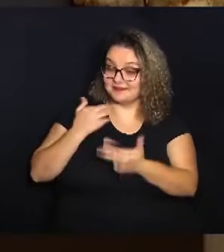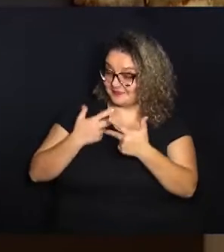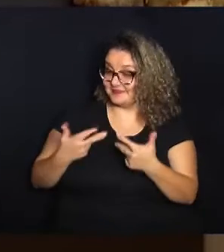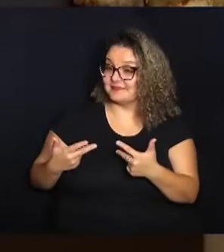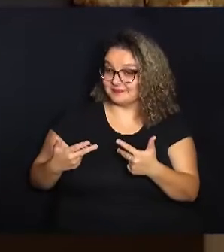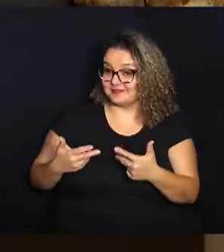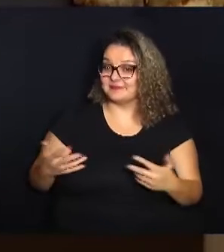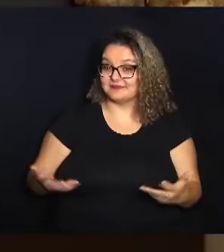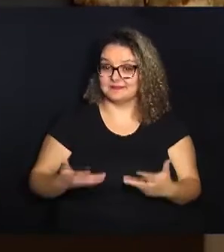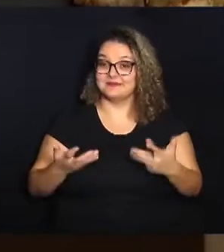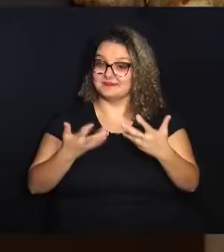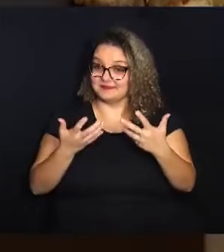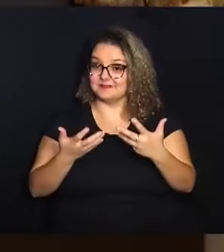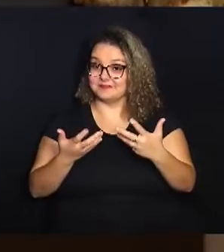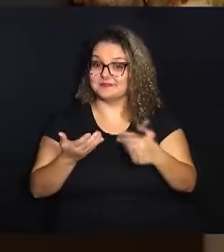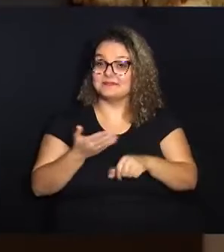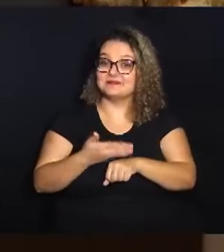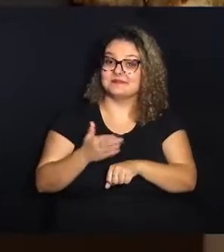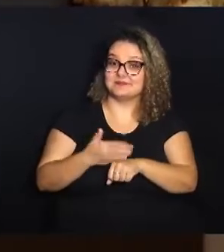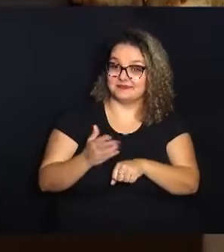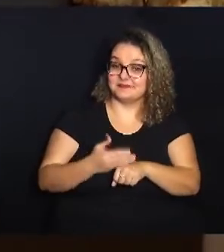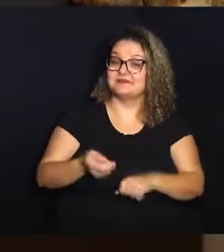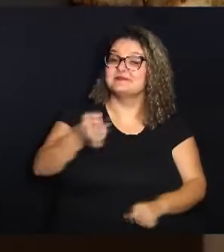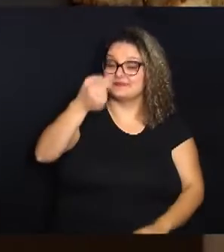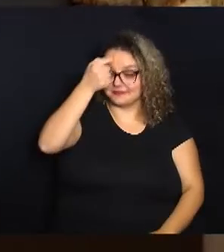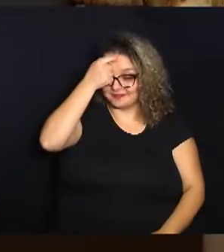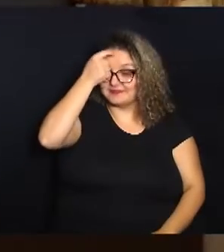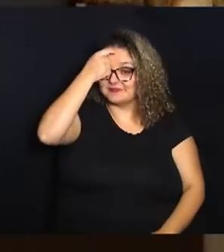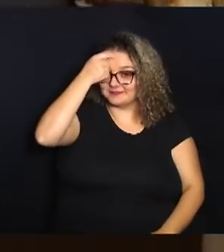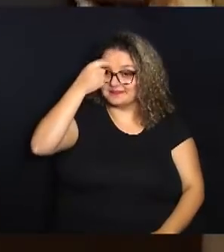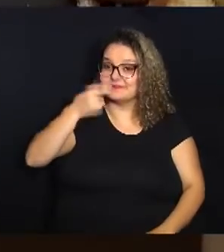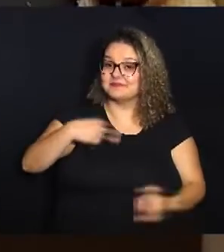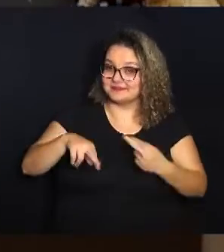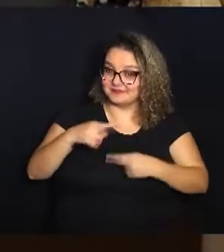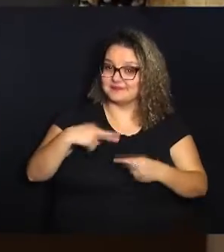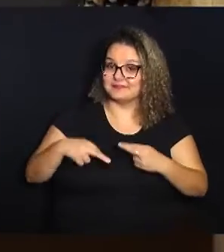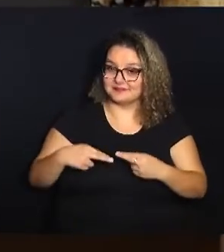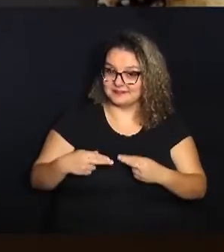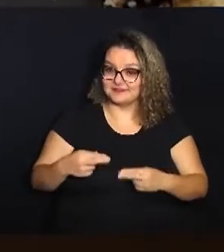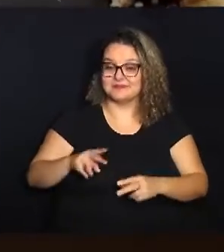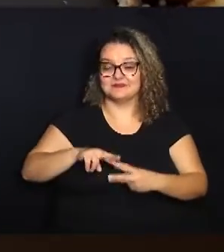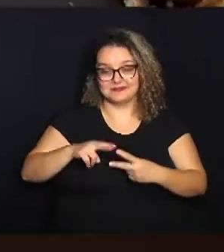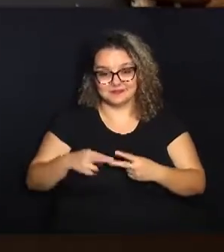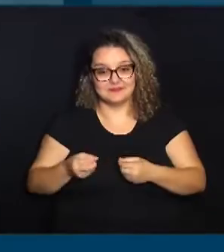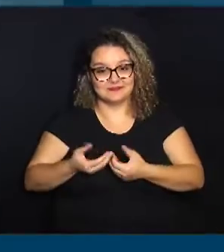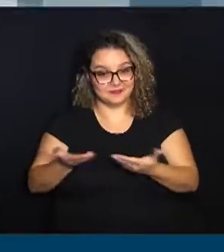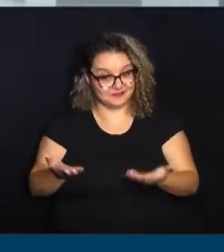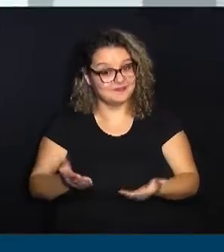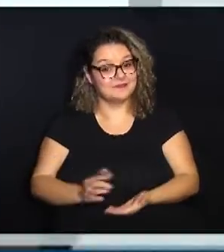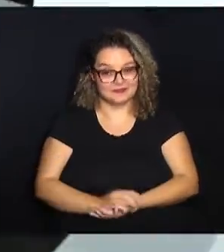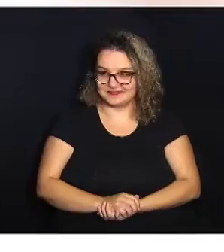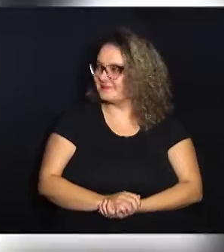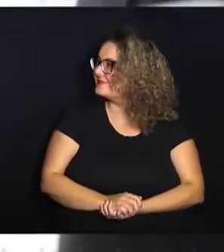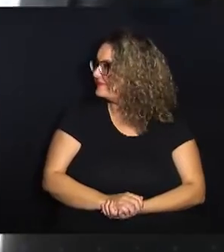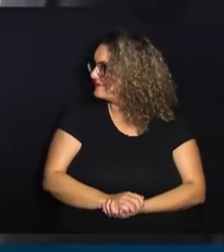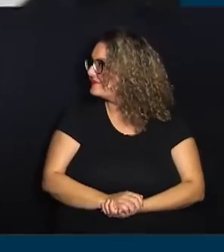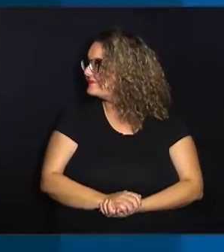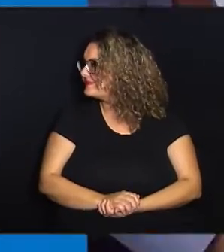e promover práticas mais conscientes em relação aos recursos disponíveis.